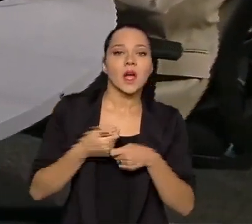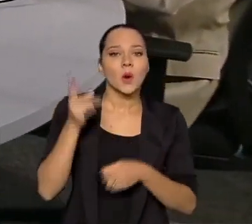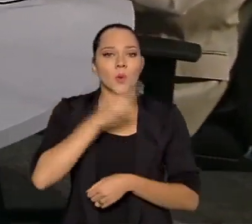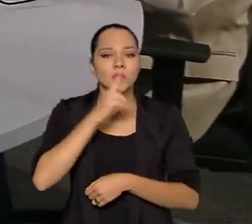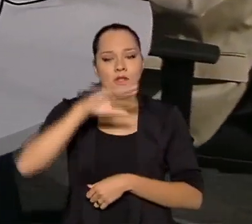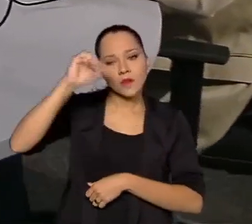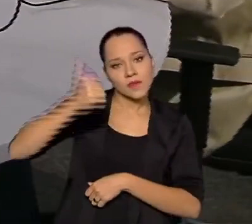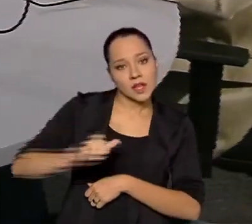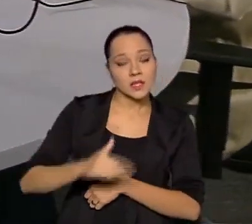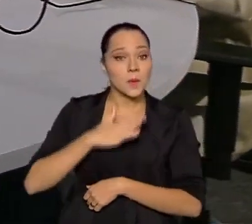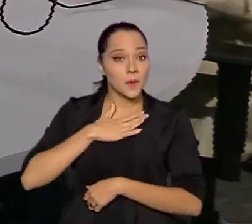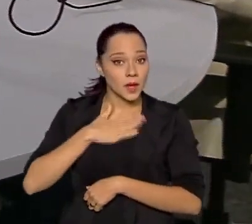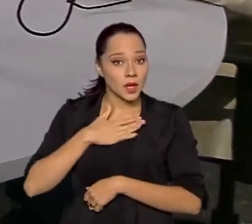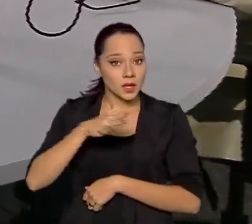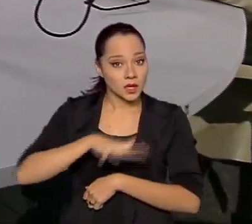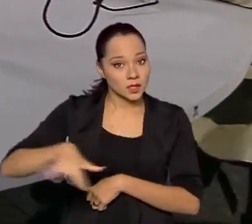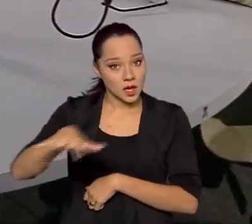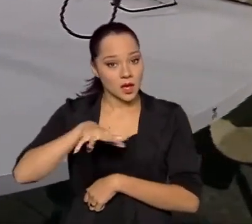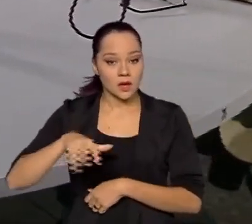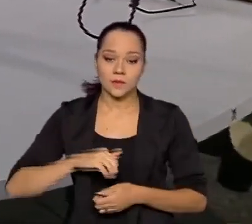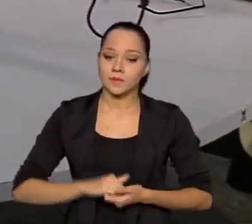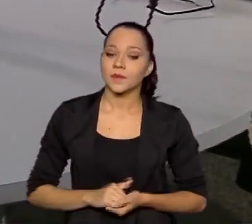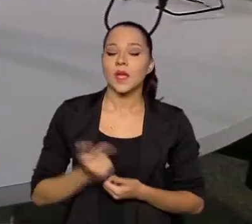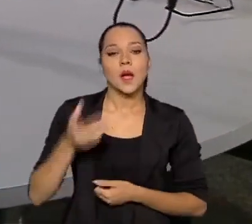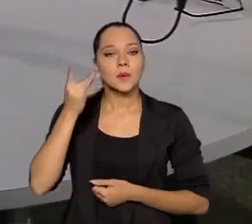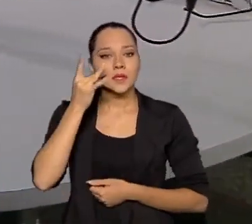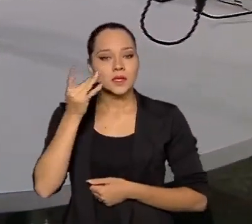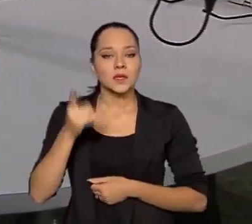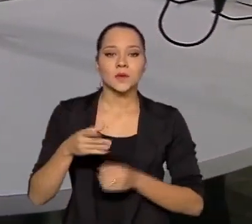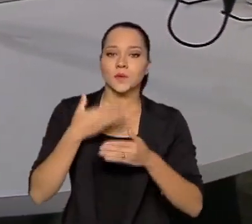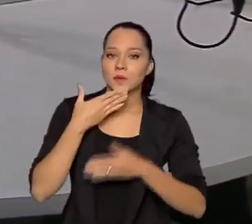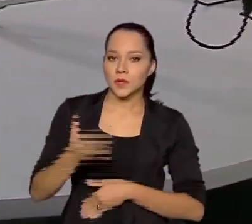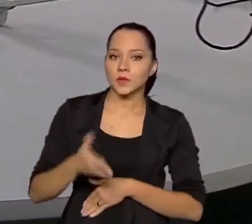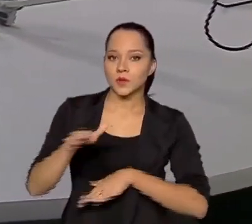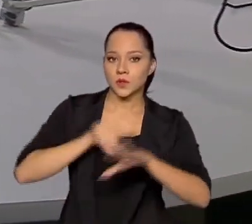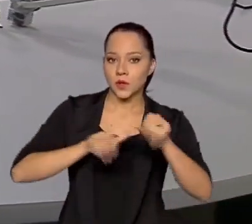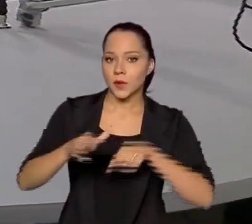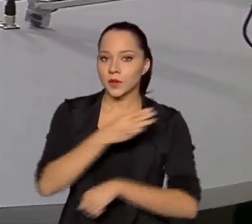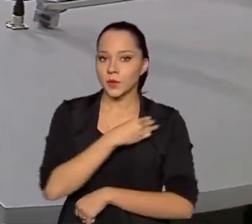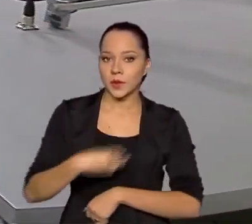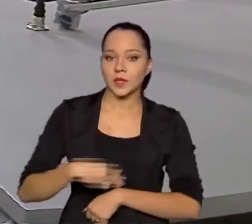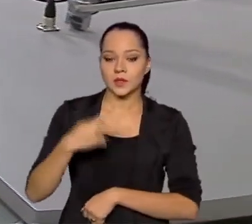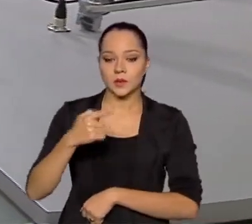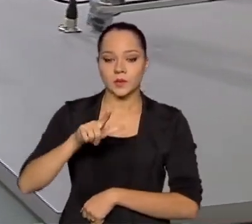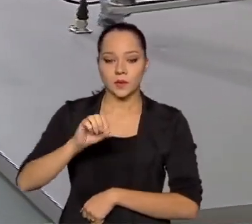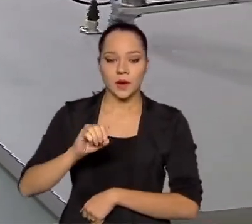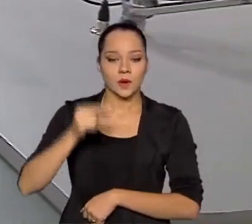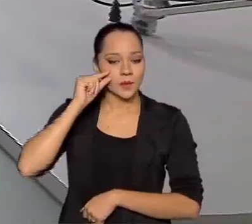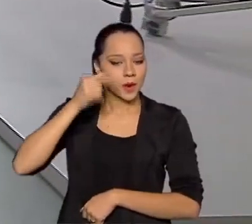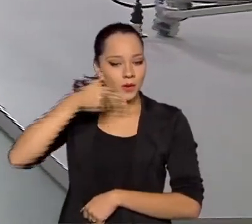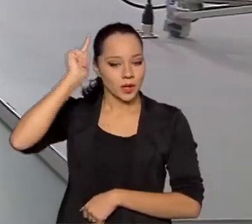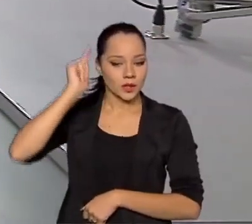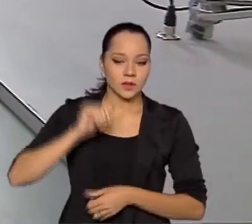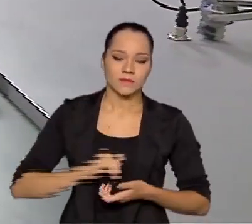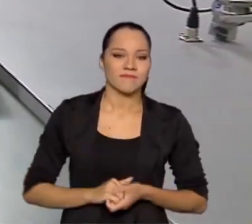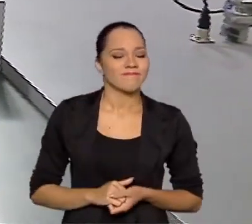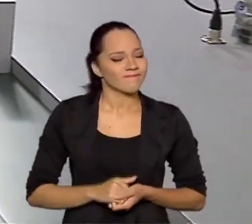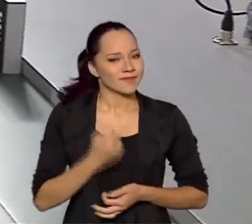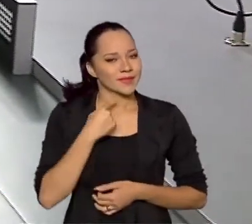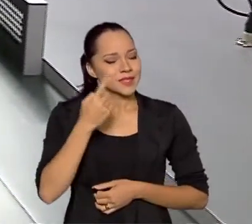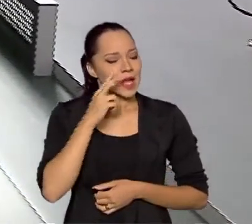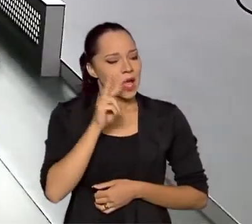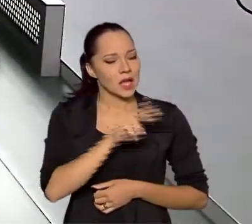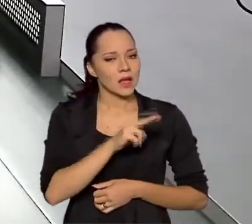aí uma avaliação minha, essa parte, a apreciação do requerimento de convocação do ministro Paulo Guedes. A ideia de ouvir o ministro da